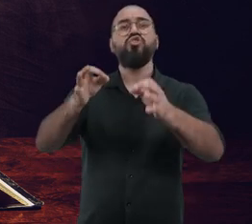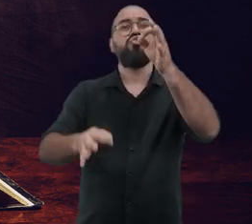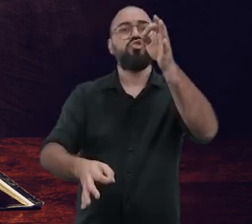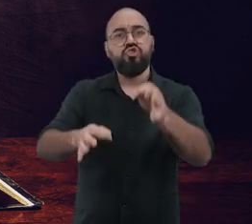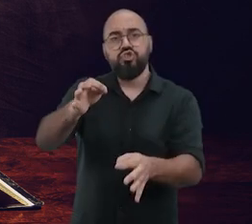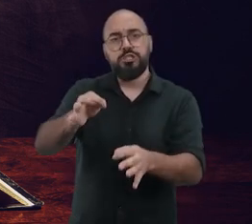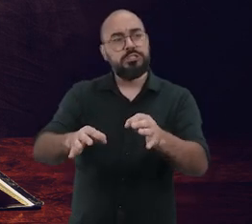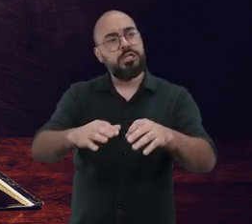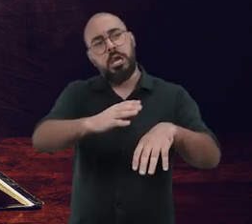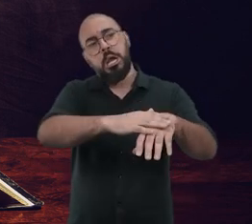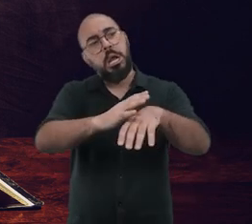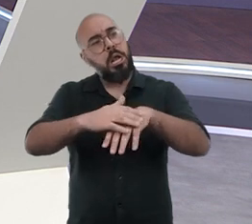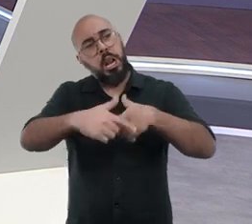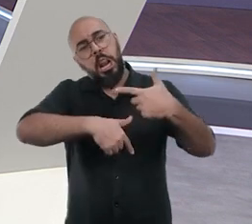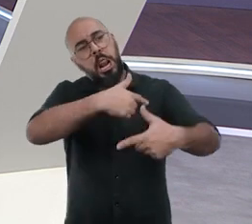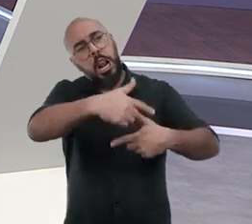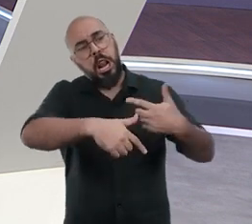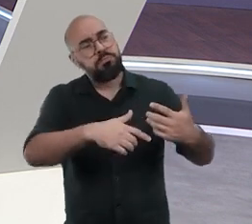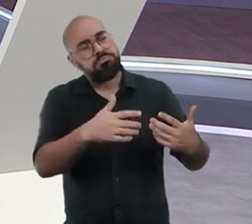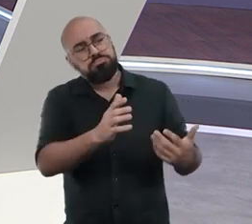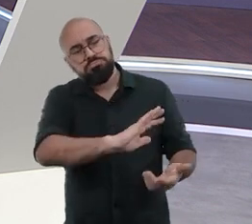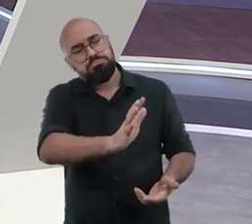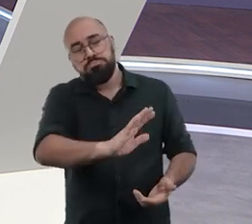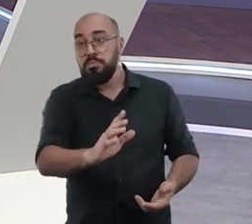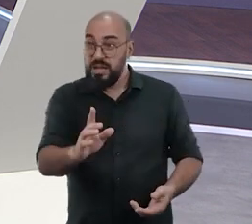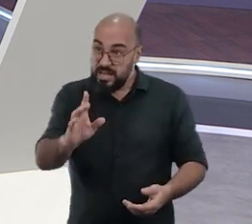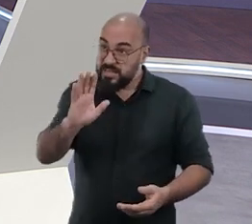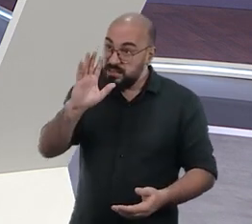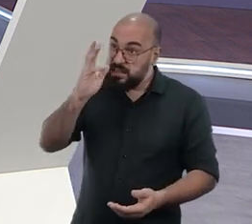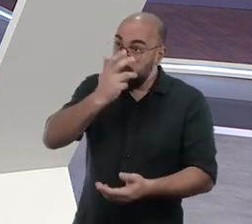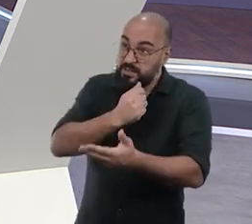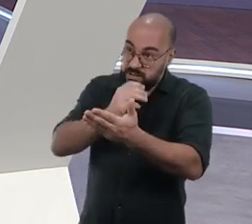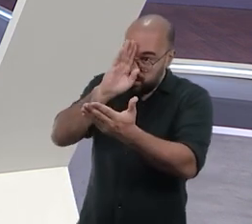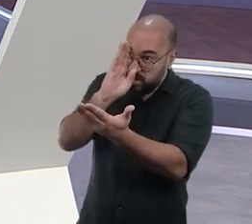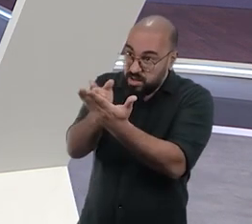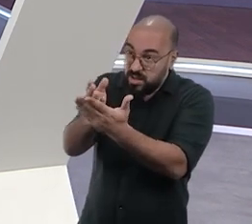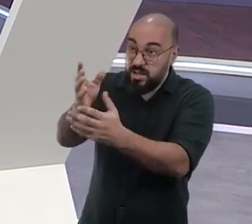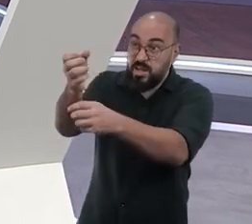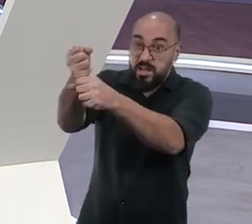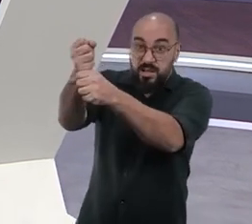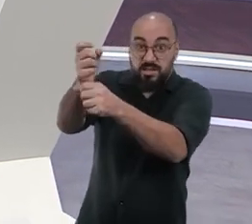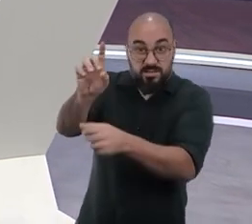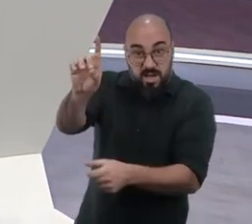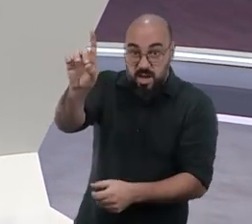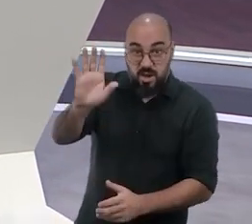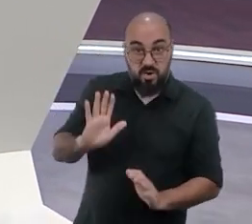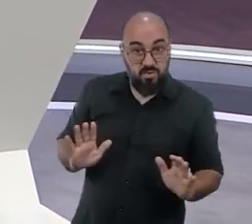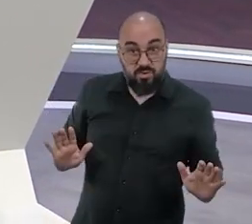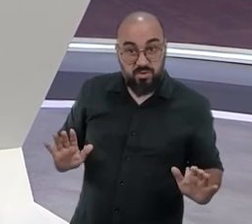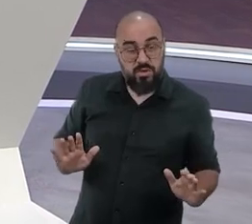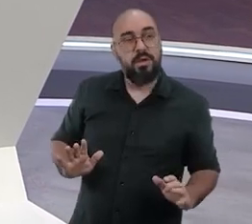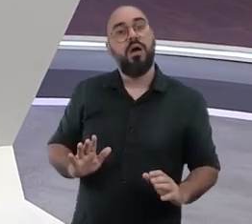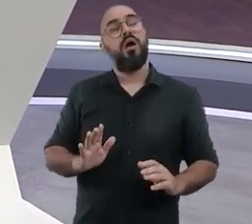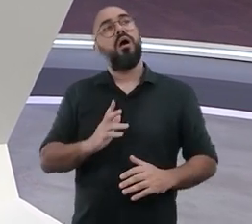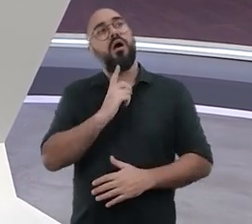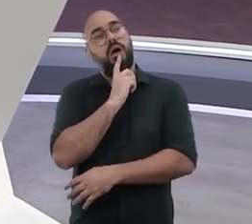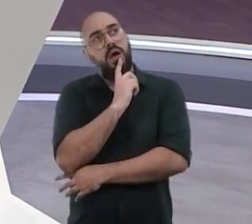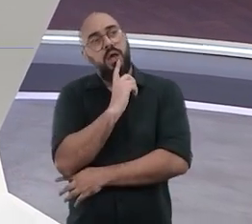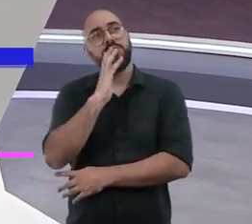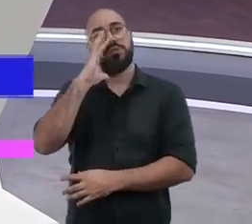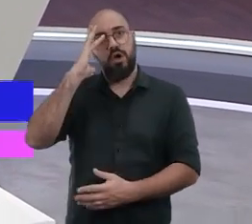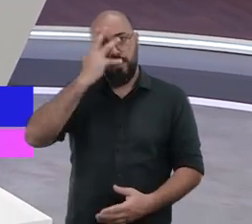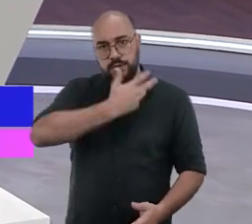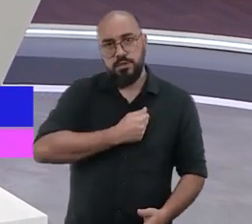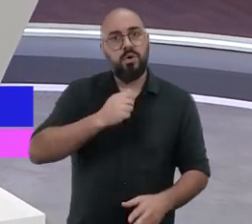obras. Davi também tinha claro que a salvação não era por obras. A salvação não era por obediência à lei.